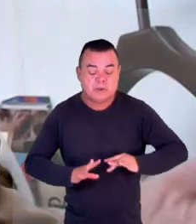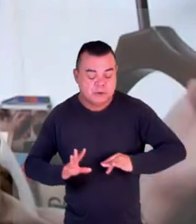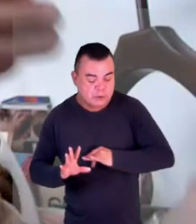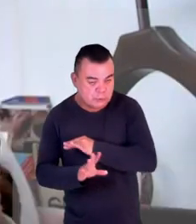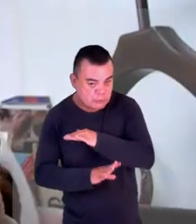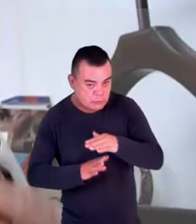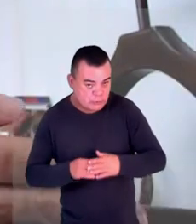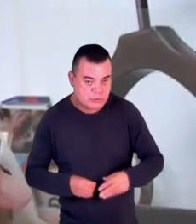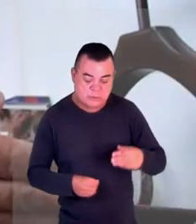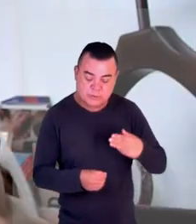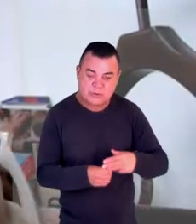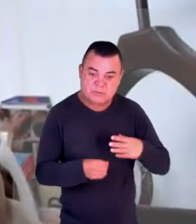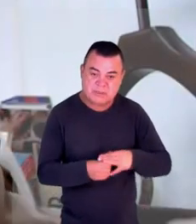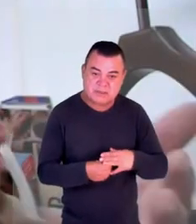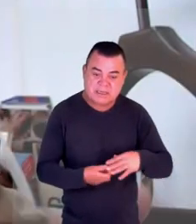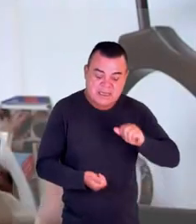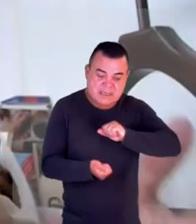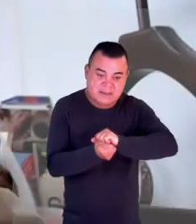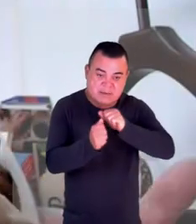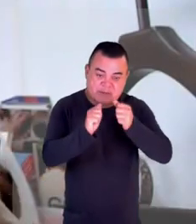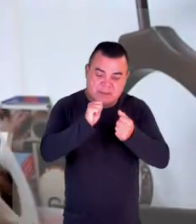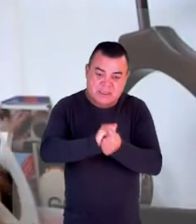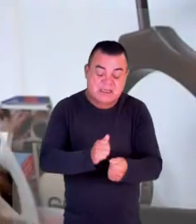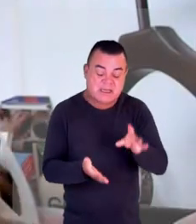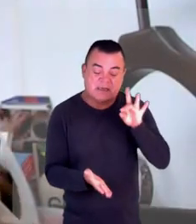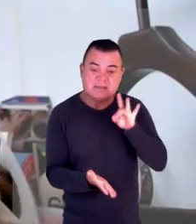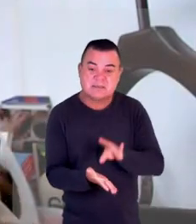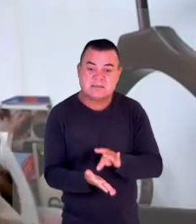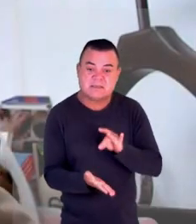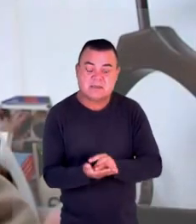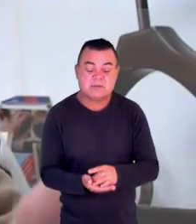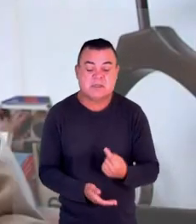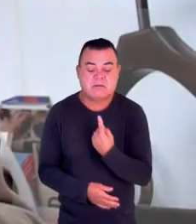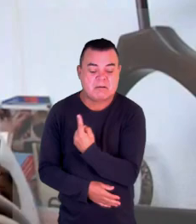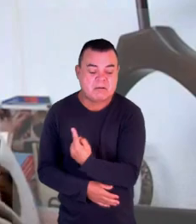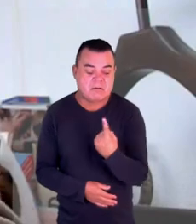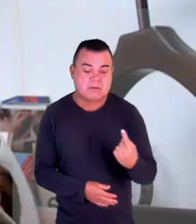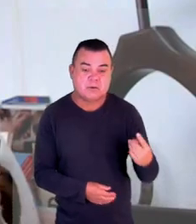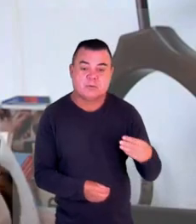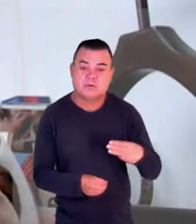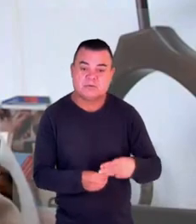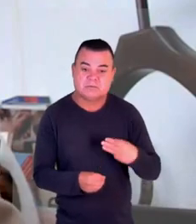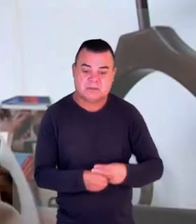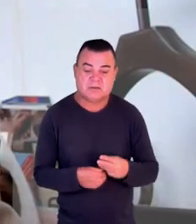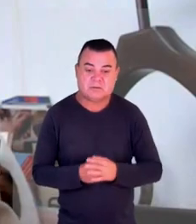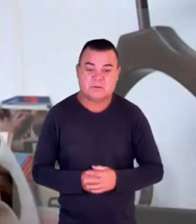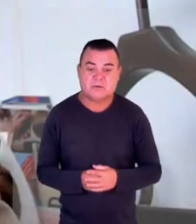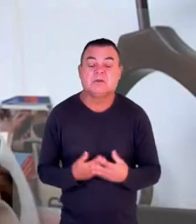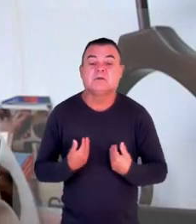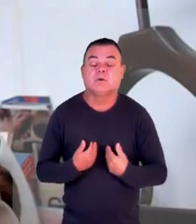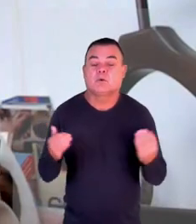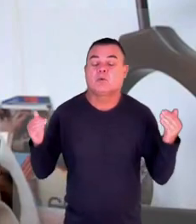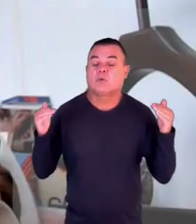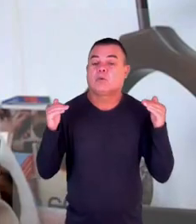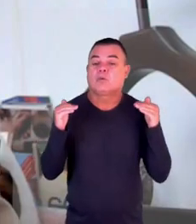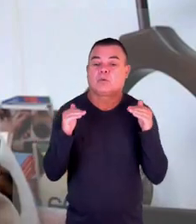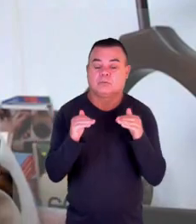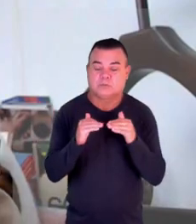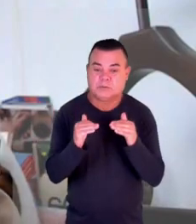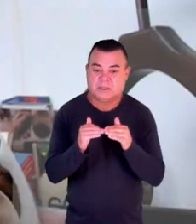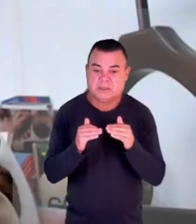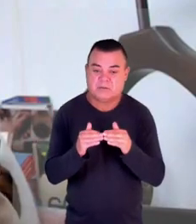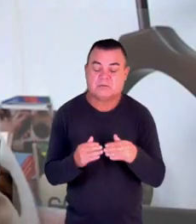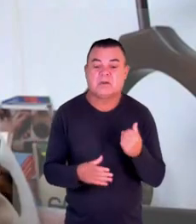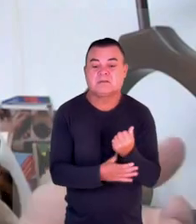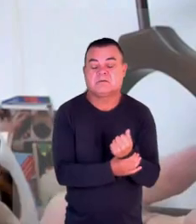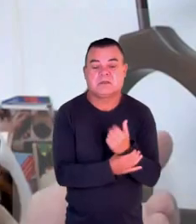municípios adequado insisto à realidade de cada município tratando da segurança alimentar e nutricional